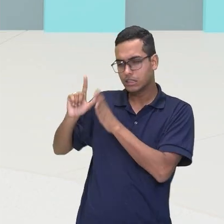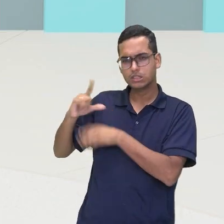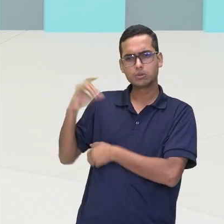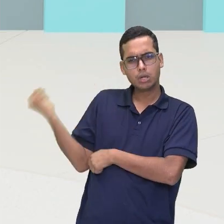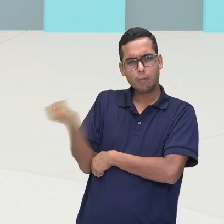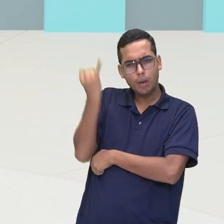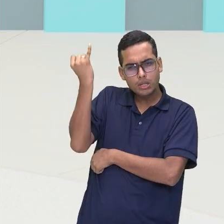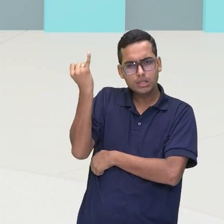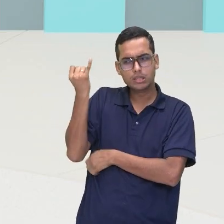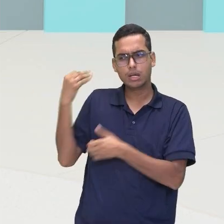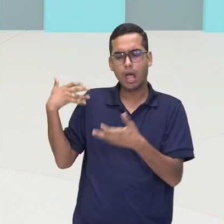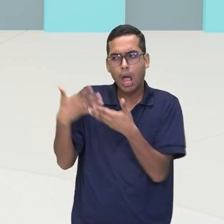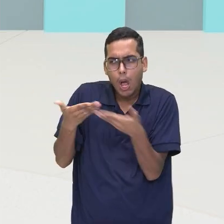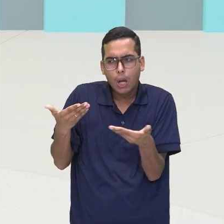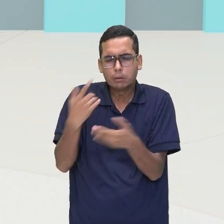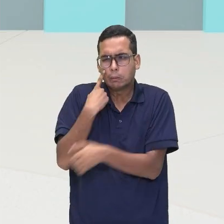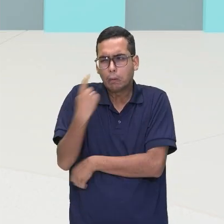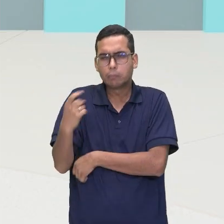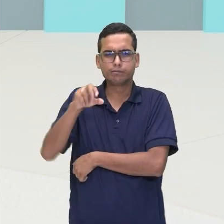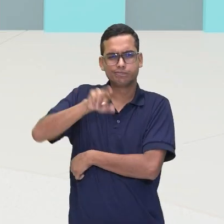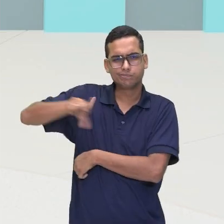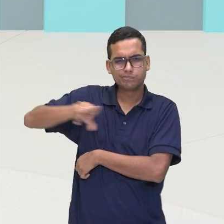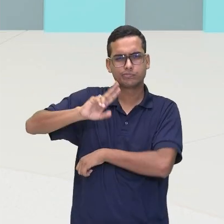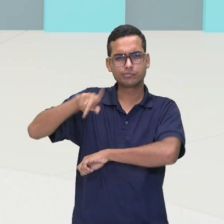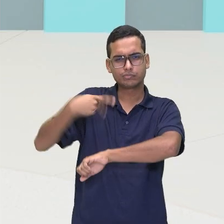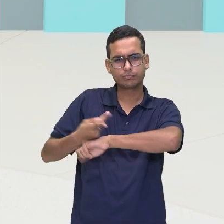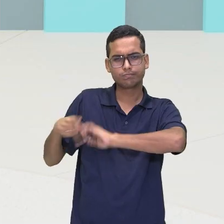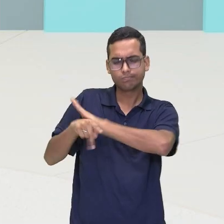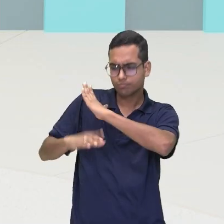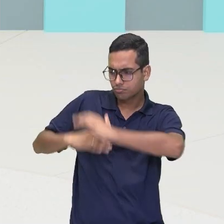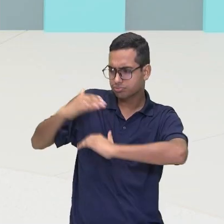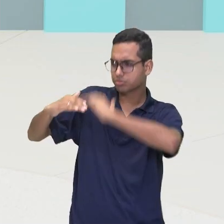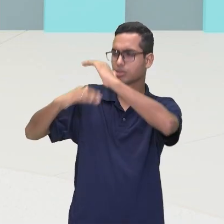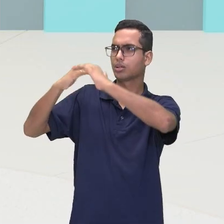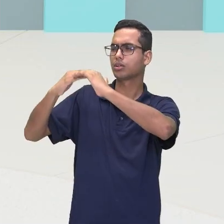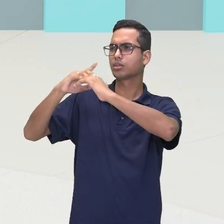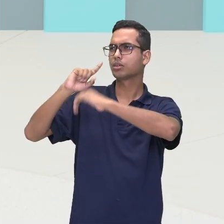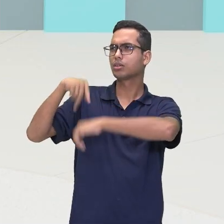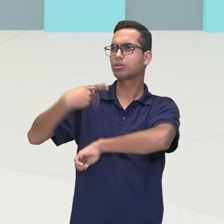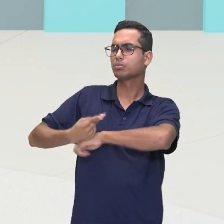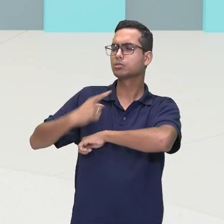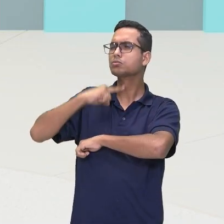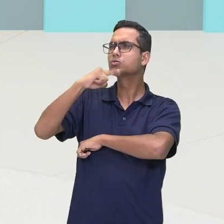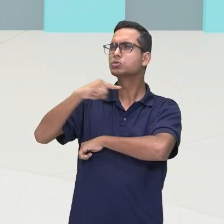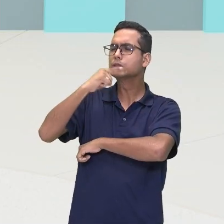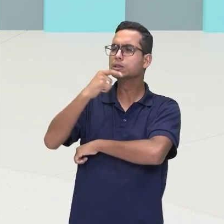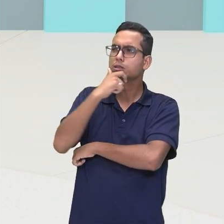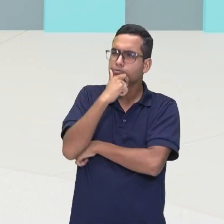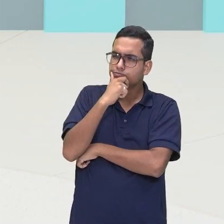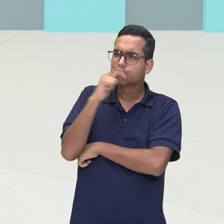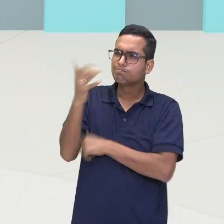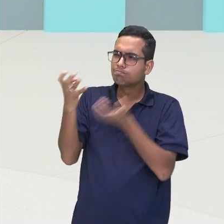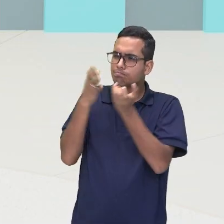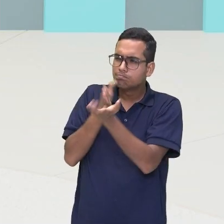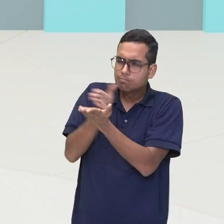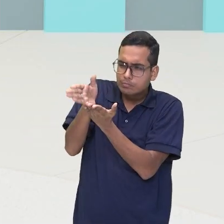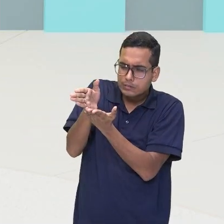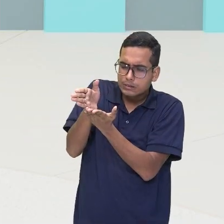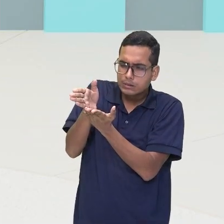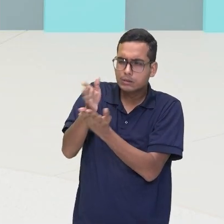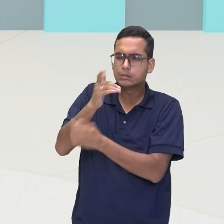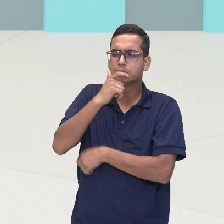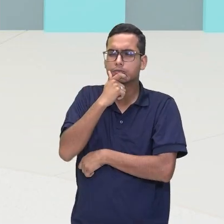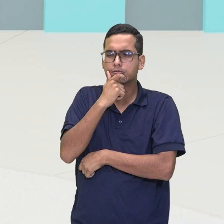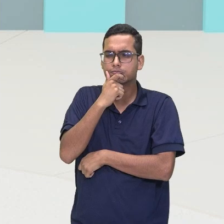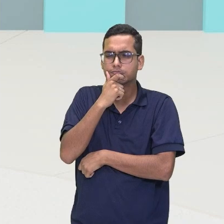que você estava construindo, um dia você se pergunta, será que é isso mesmo que eu quero? E esse processo de